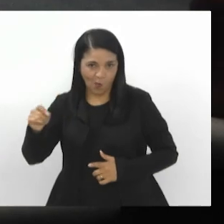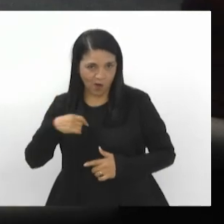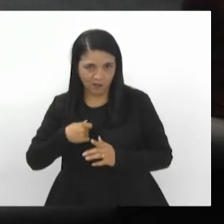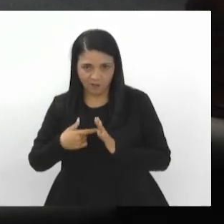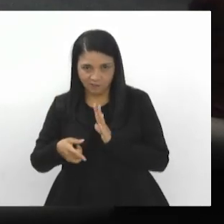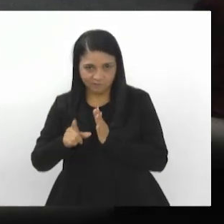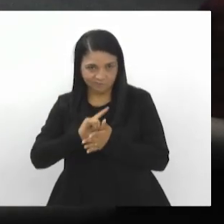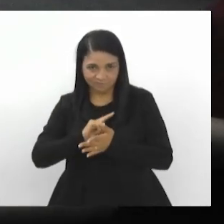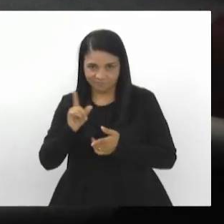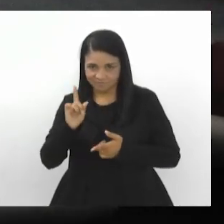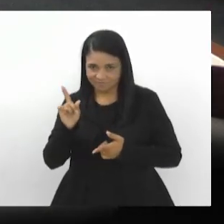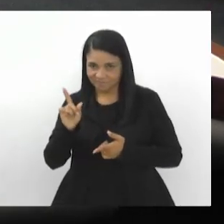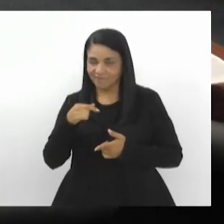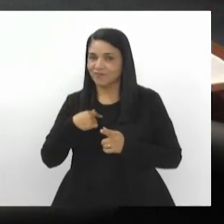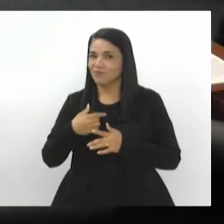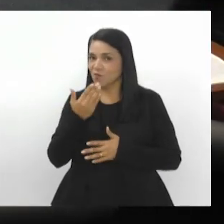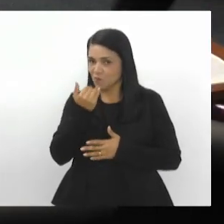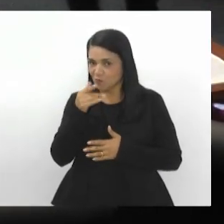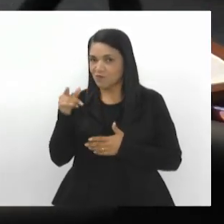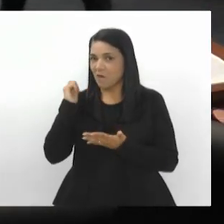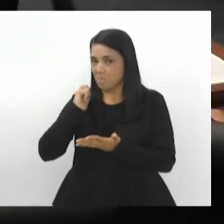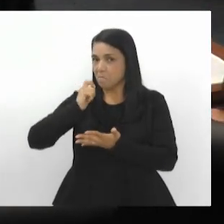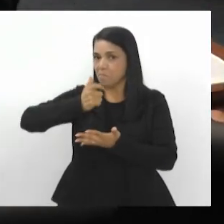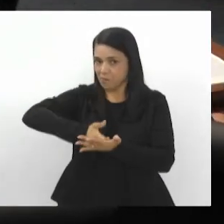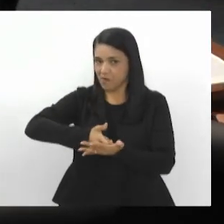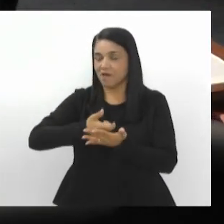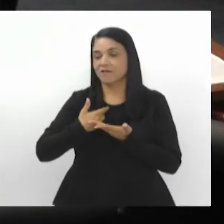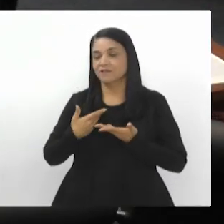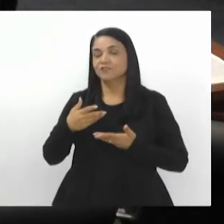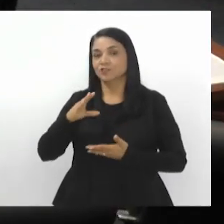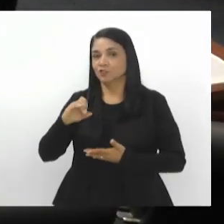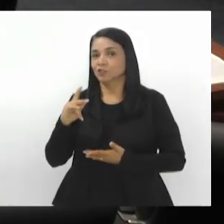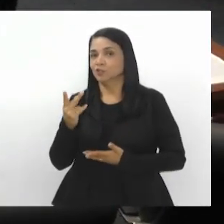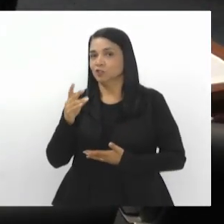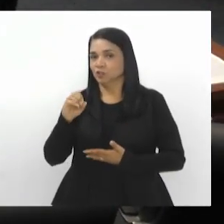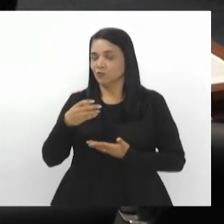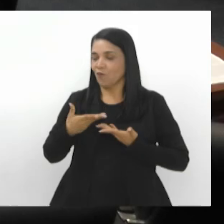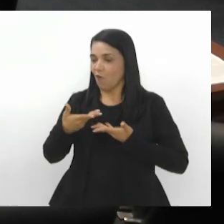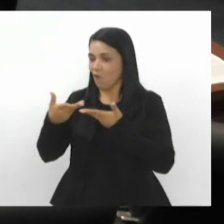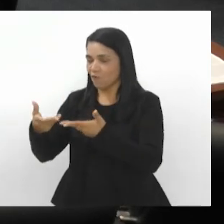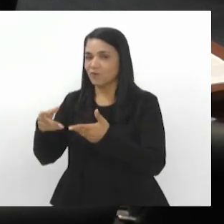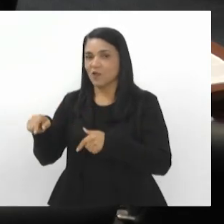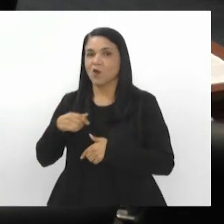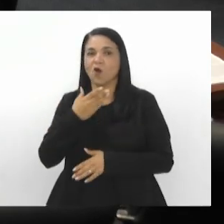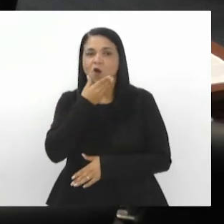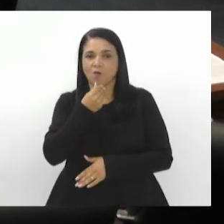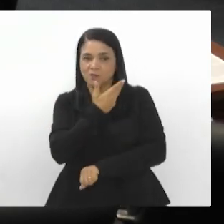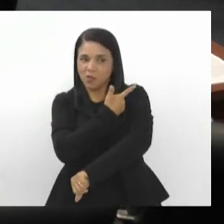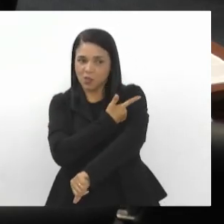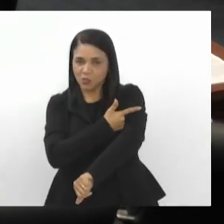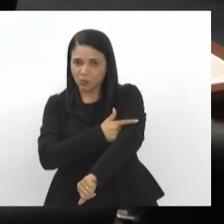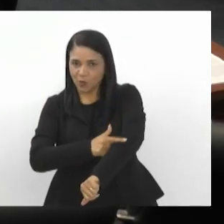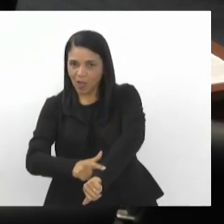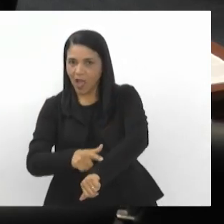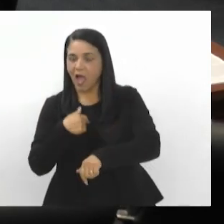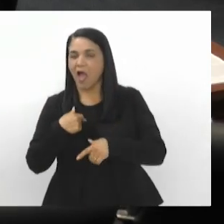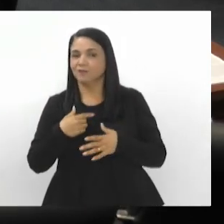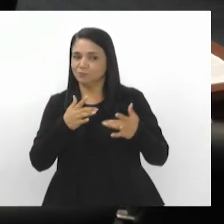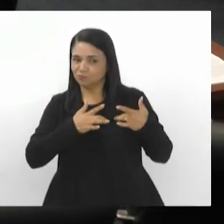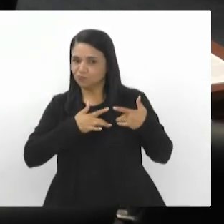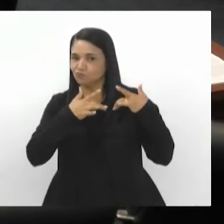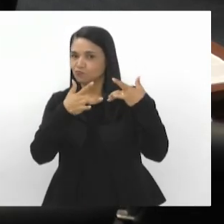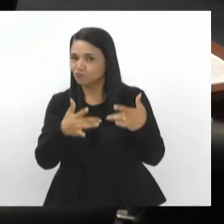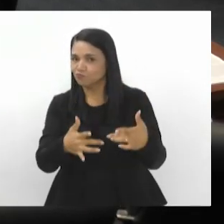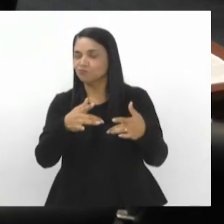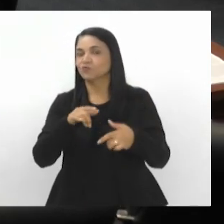almoço e eu tenho certeza que Chico vai nos convidar, Luiz. Sempre um homem muito educado e generoso. Generoso. Eu